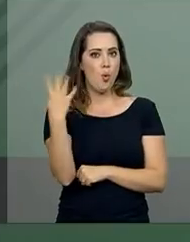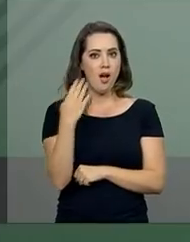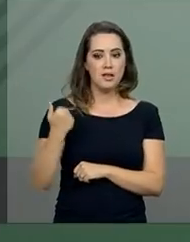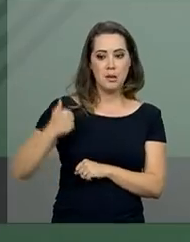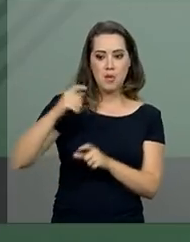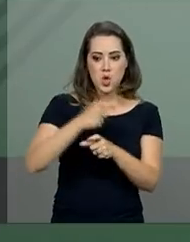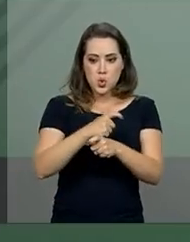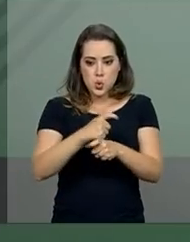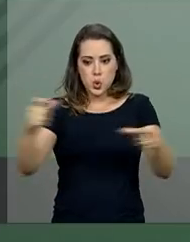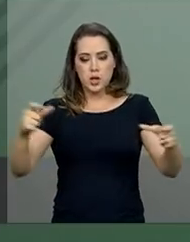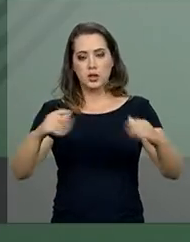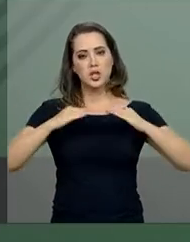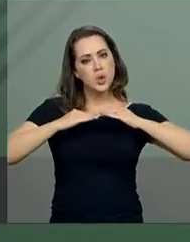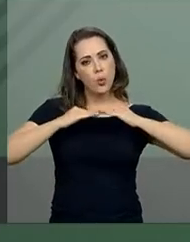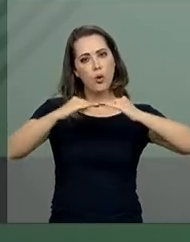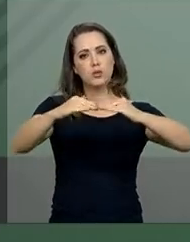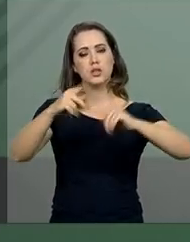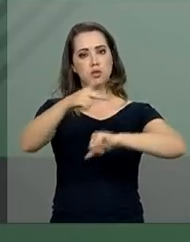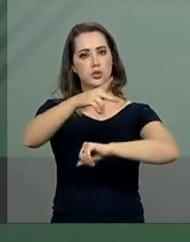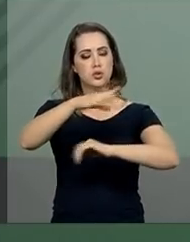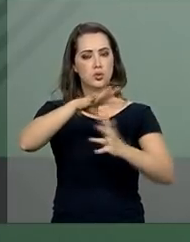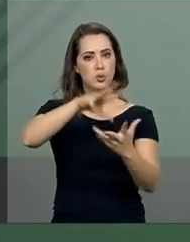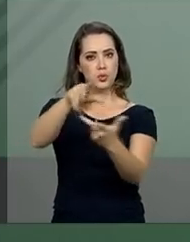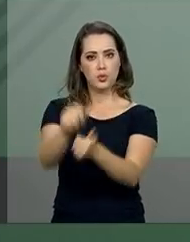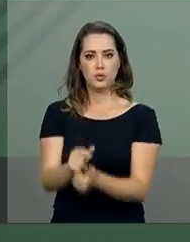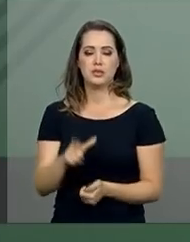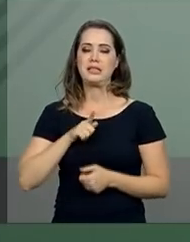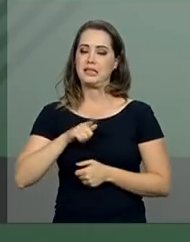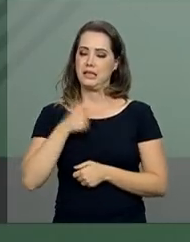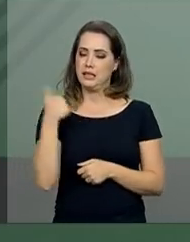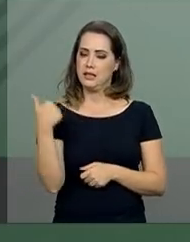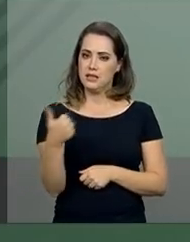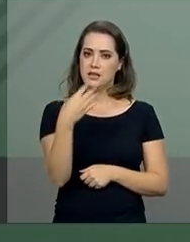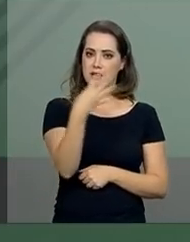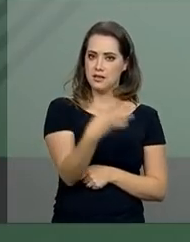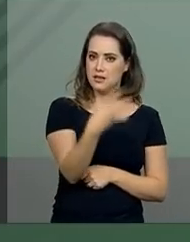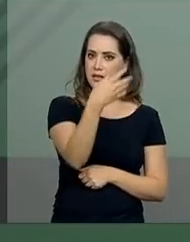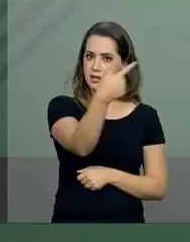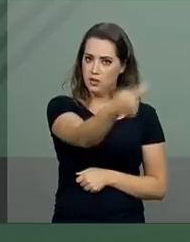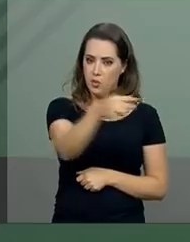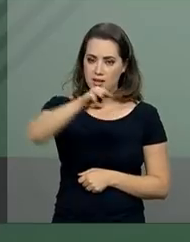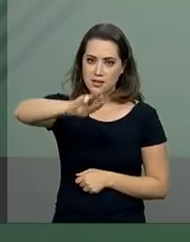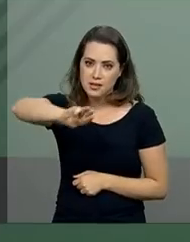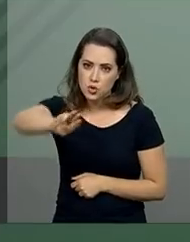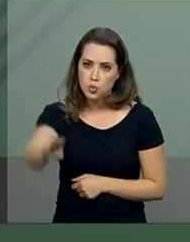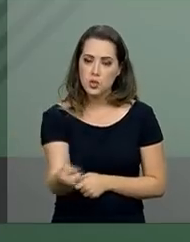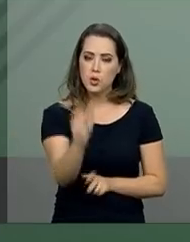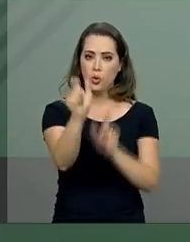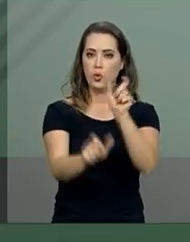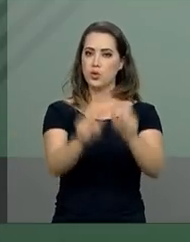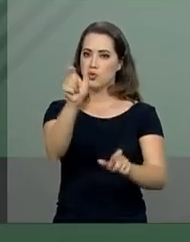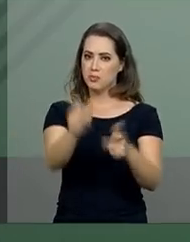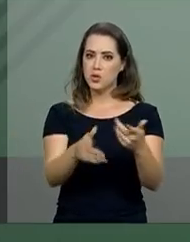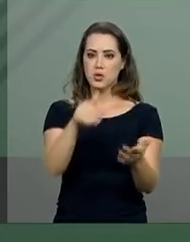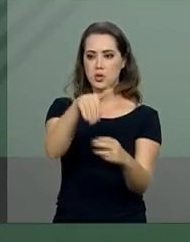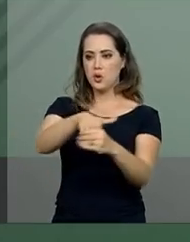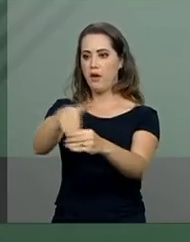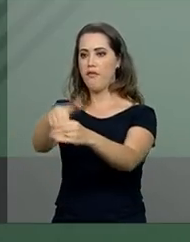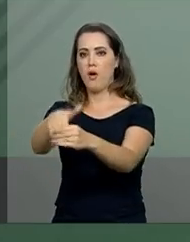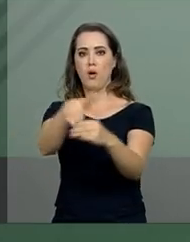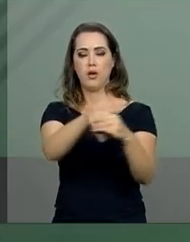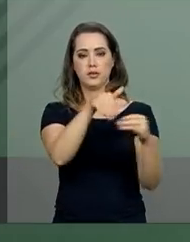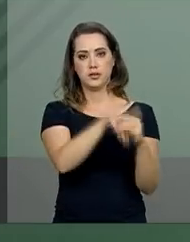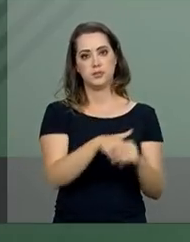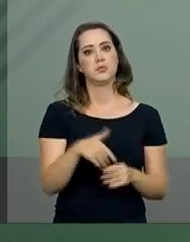mundo nós temos 147 milhões de eleitores 210 milhões